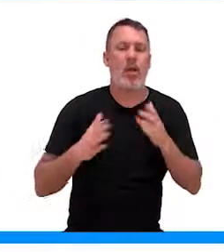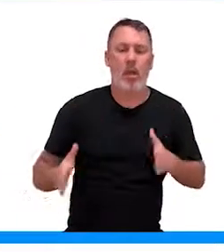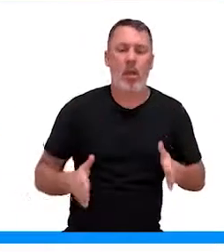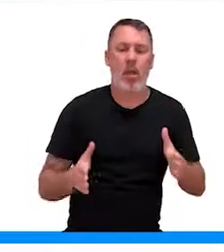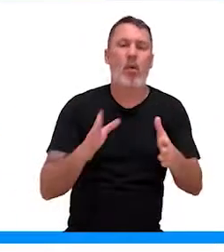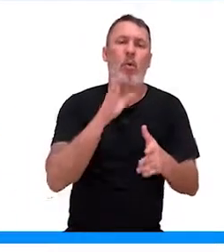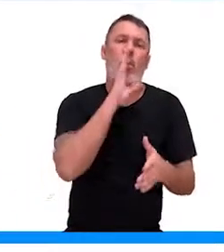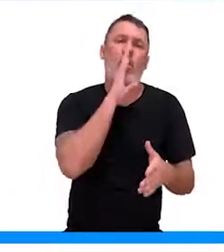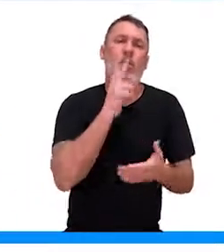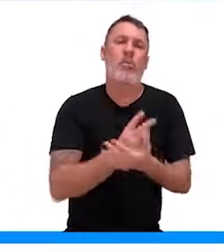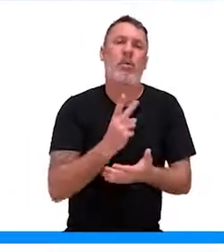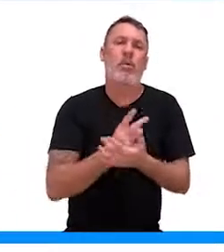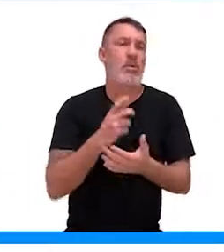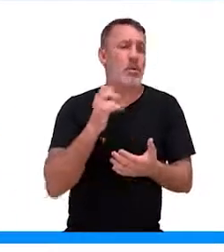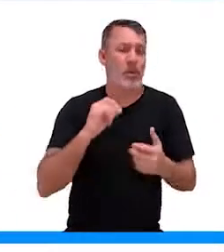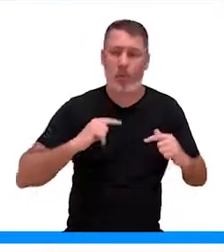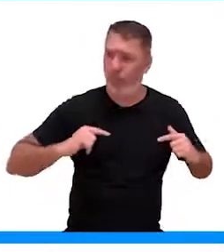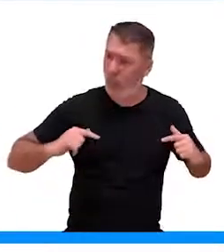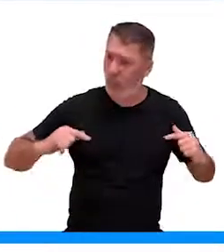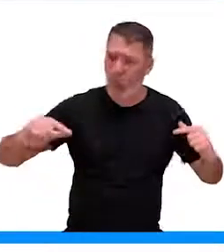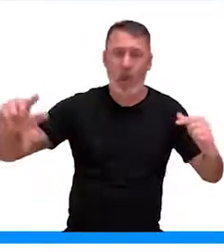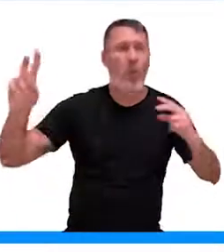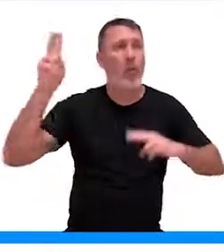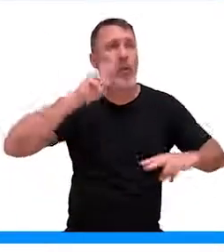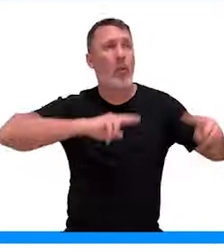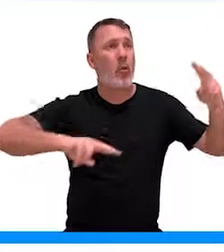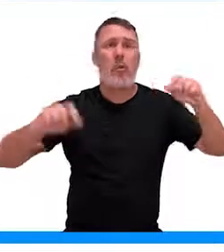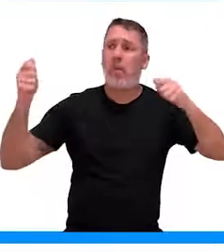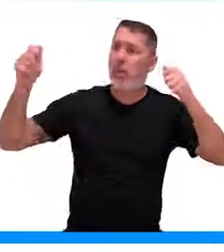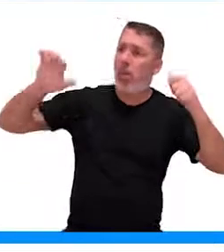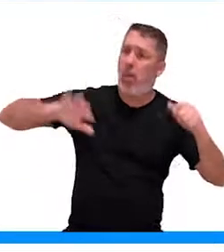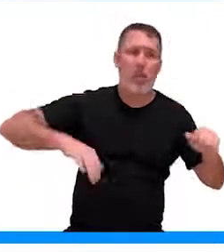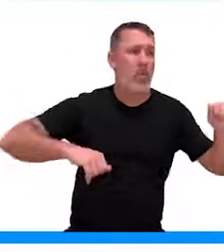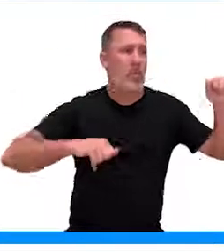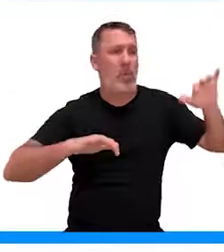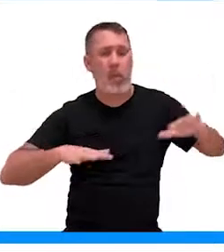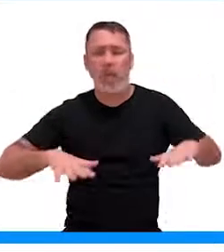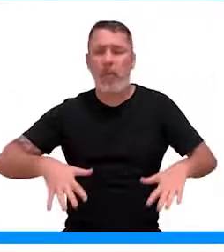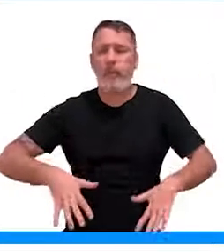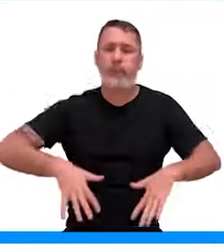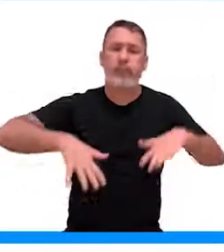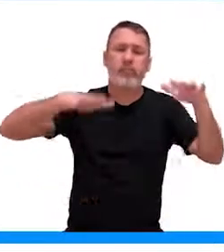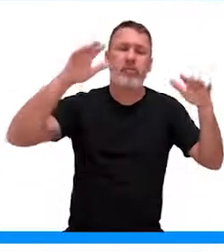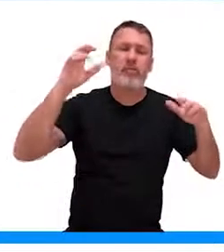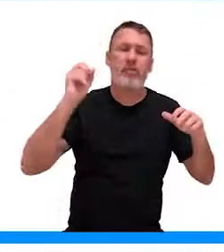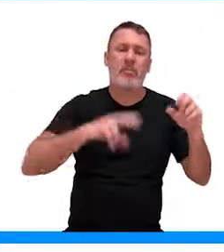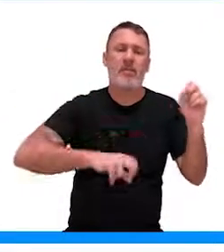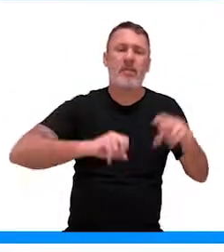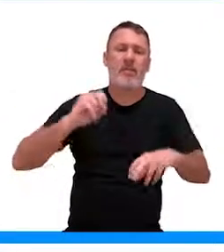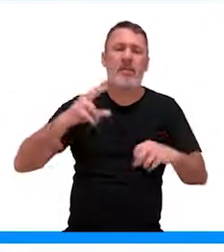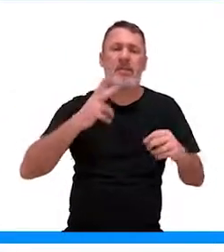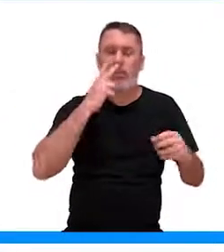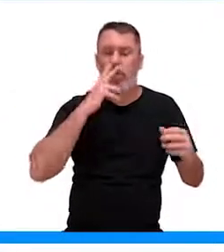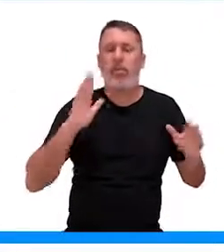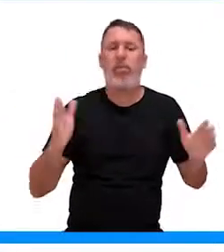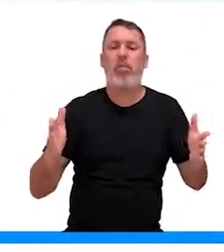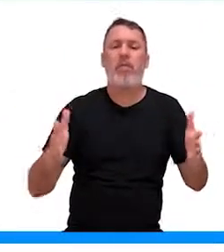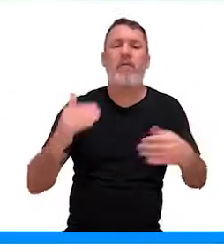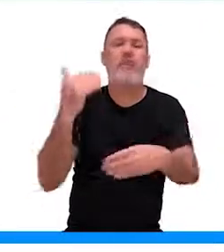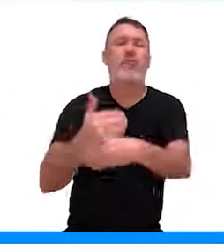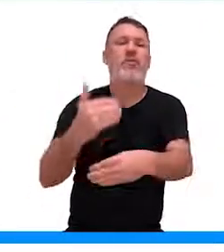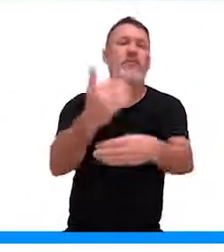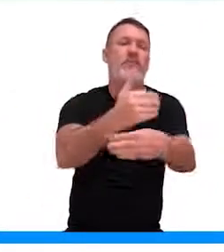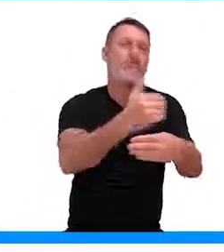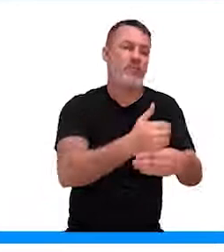elas exercem. Você pode até comparar mesmo com a função dos nossos cílios, né? Dos cílios dos nossos olhos. Professores de biologia costumam às vezes fazer essa comparação,